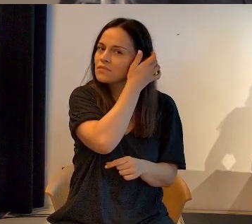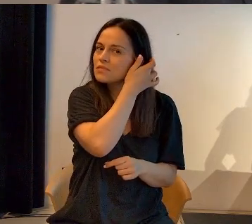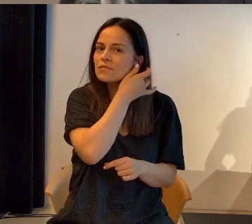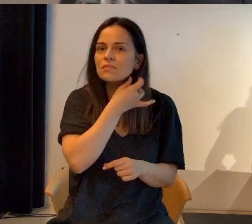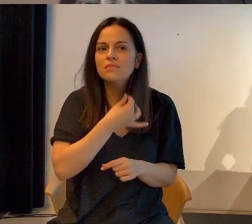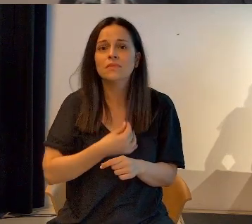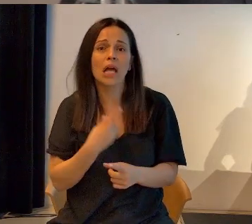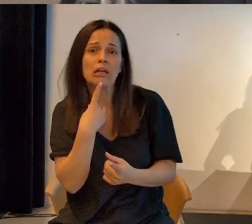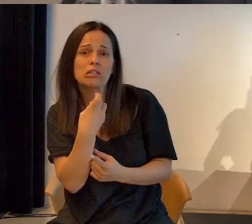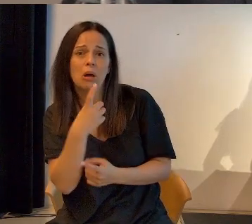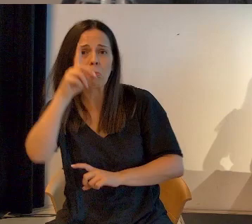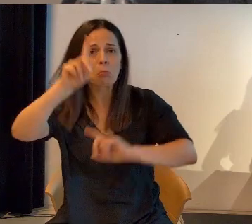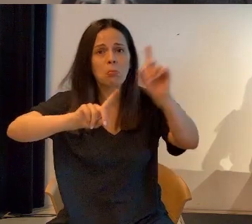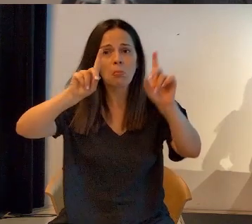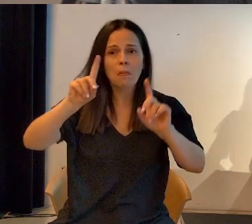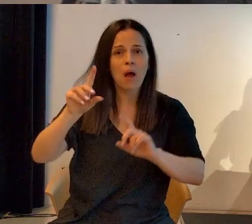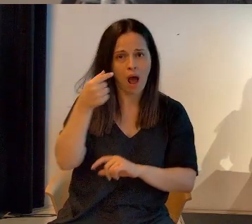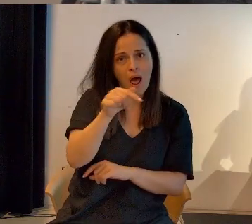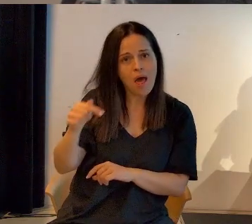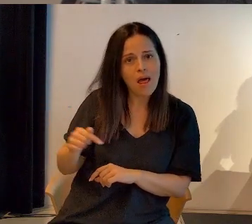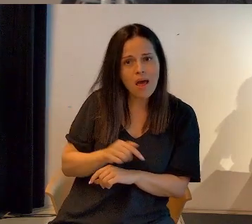Mais alguma questão? Alguma dúvida?